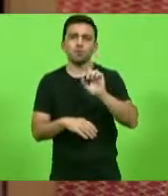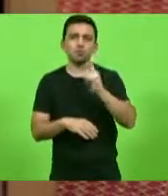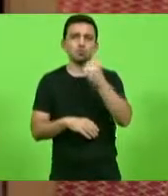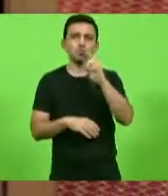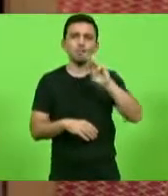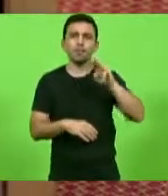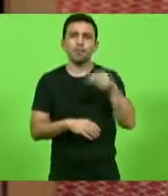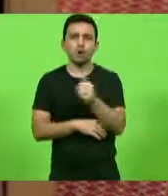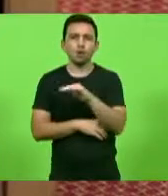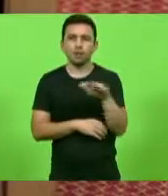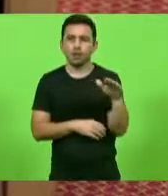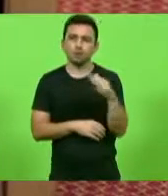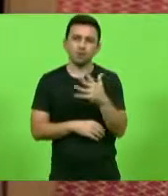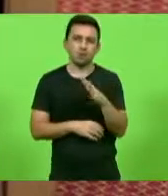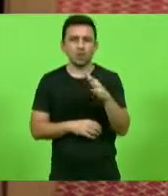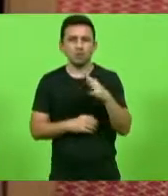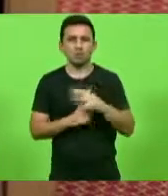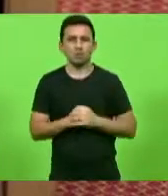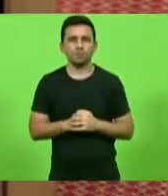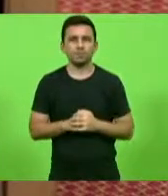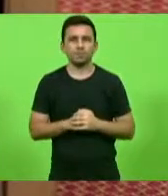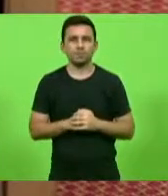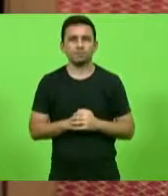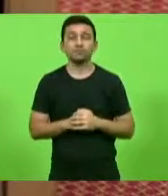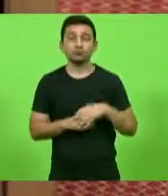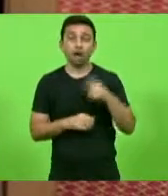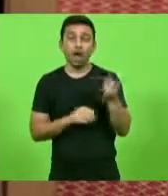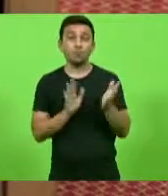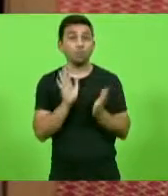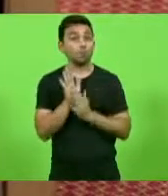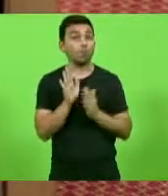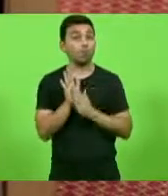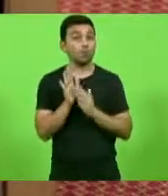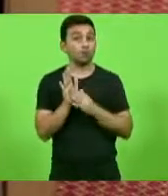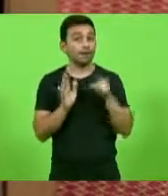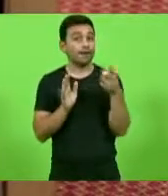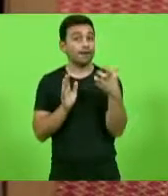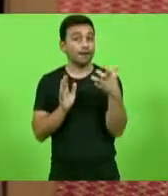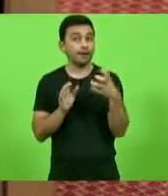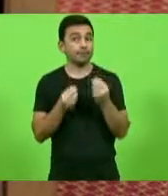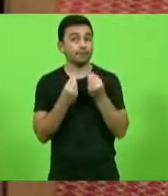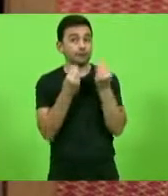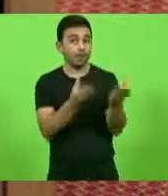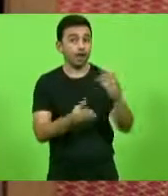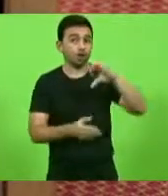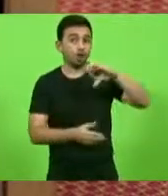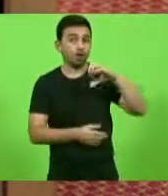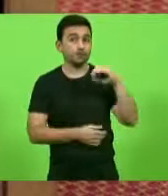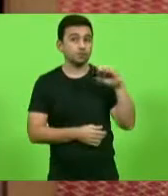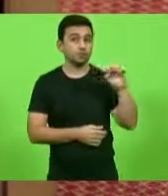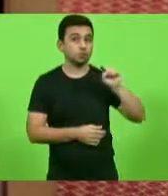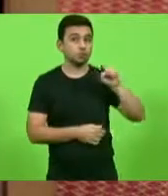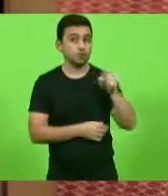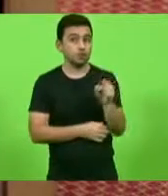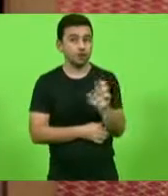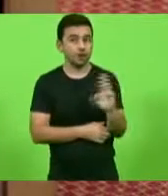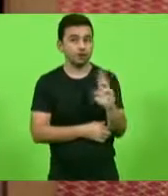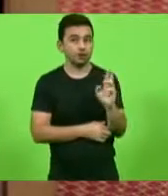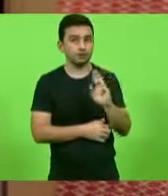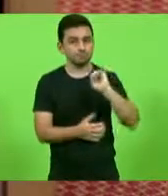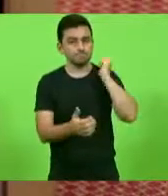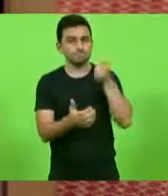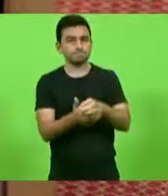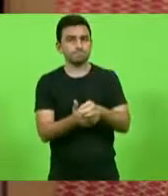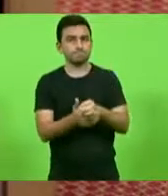1,5 milhão por ali a dívida. E ele se propunha a dar 900 mil para quitar essa dívida,